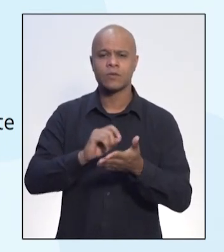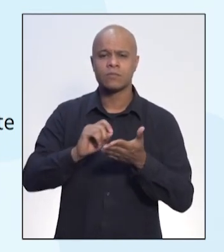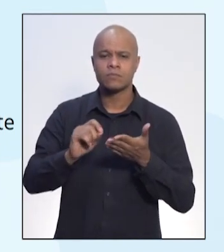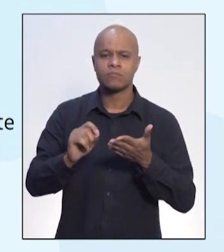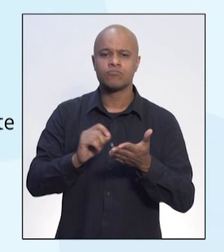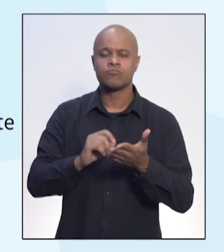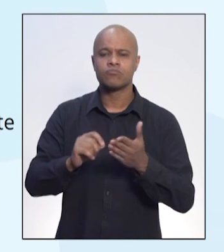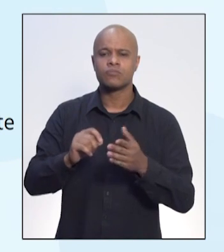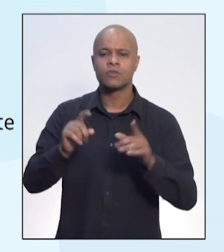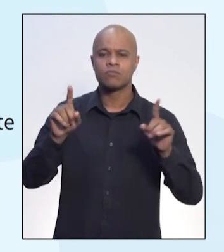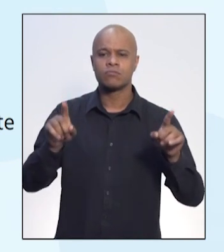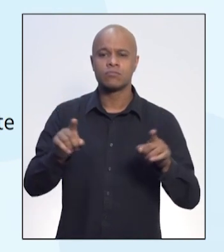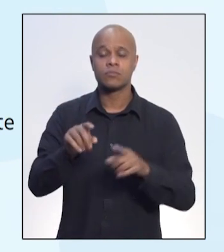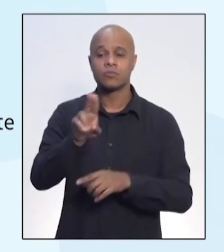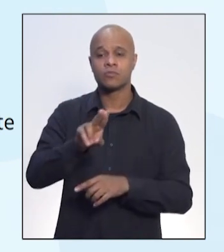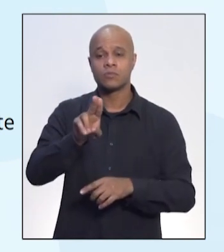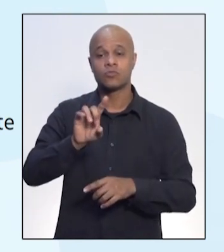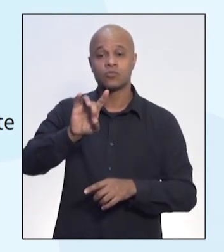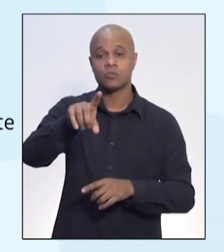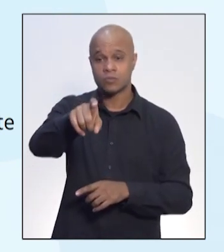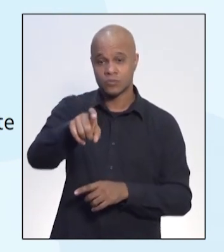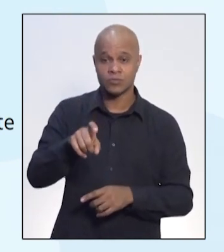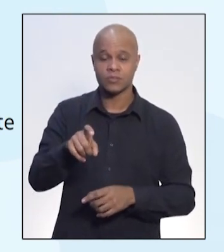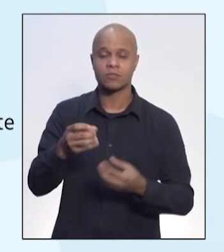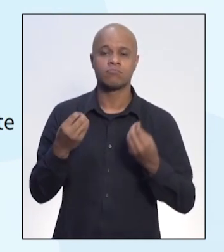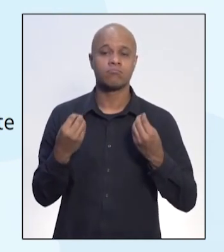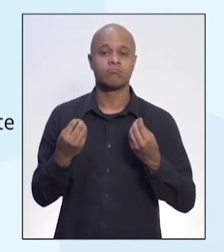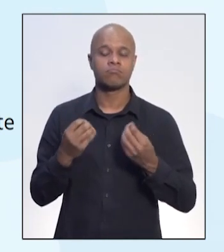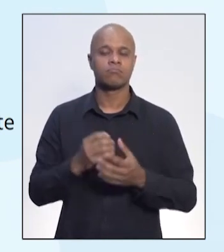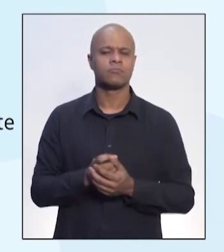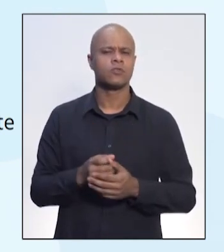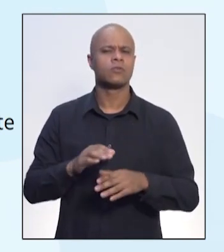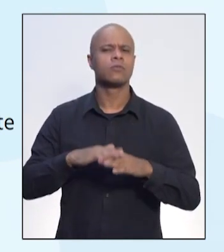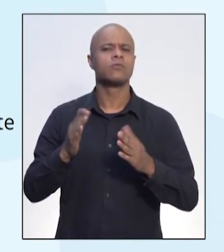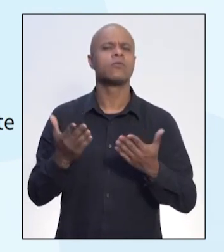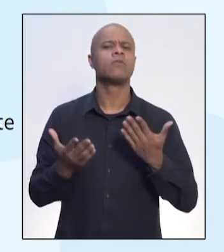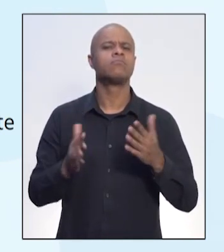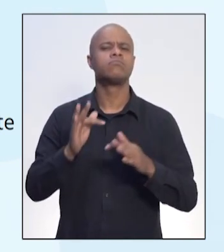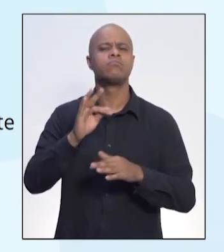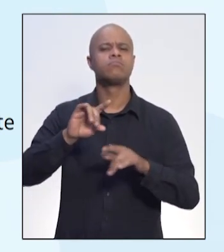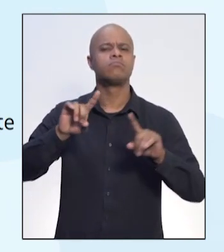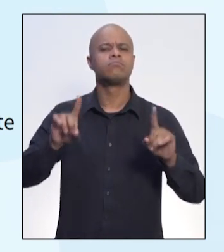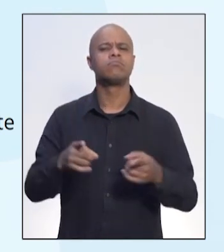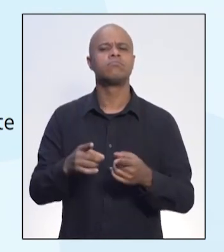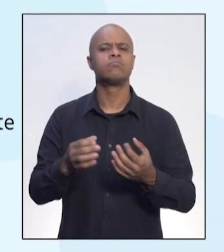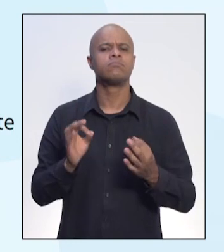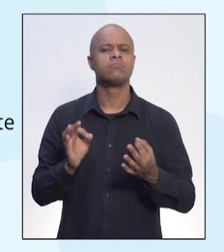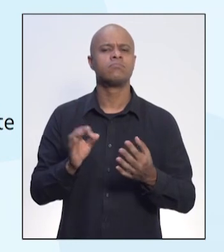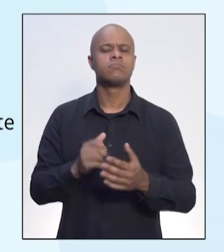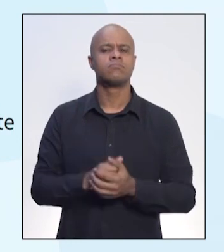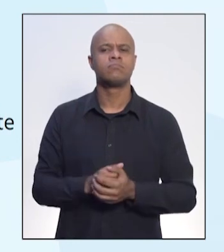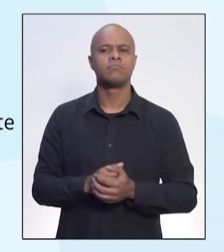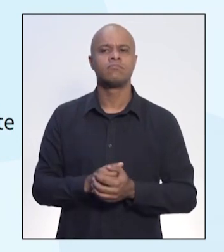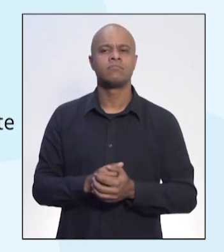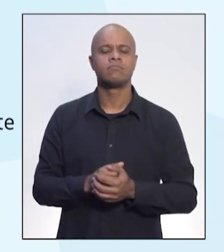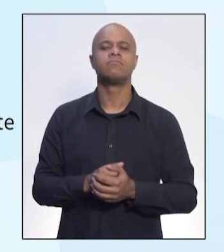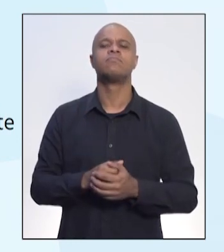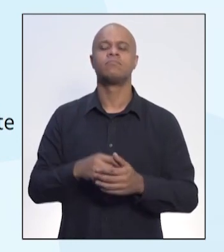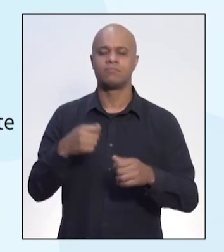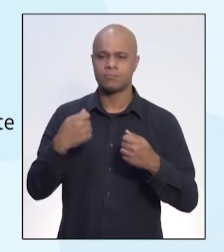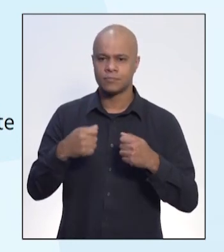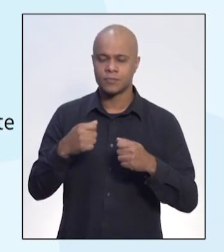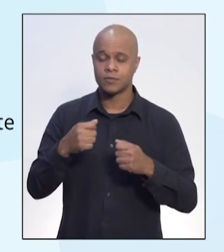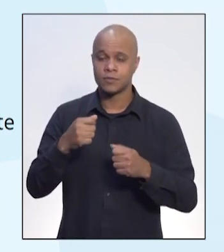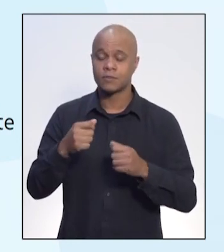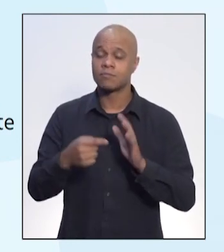utilizando somente o lado x? Bom, porque função quadrática. Qual é a nossa matéria? Não é função do segundo grau? Então, tinha que aparecer uma função